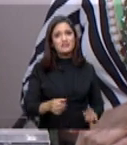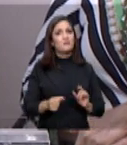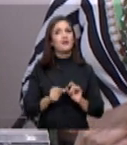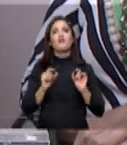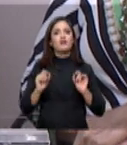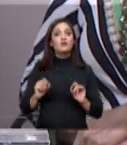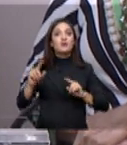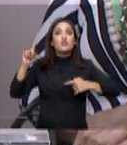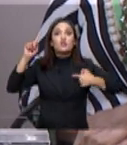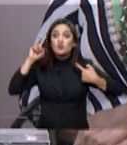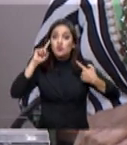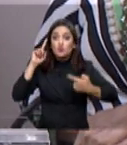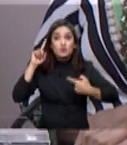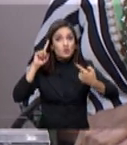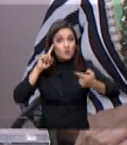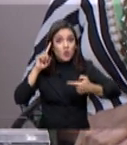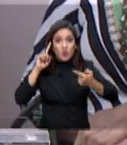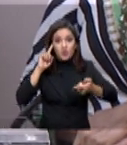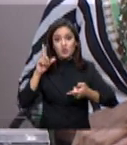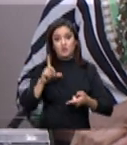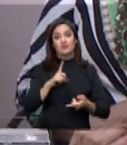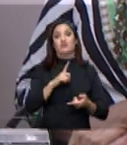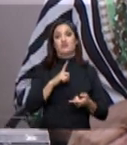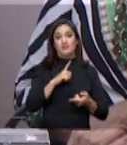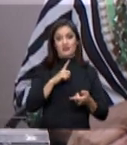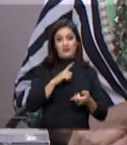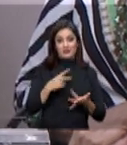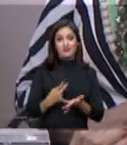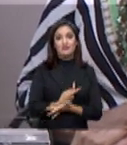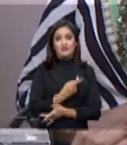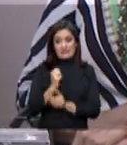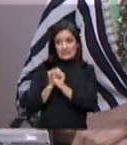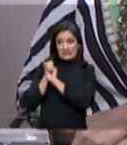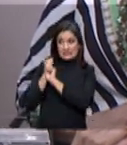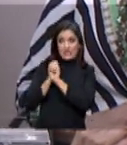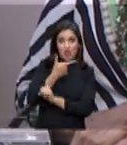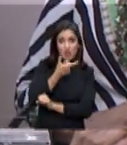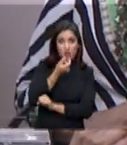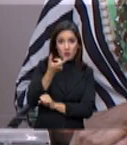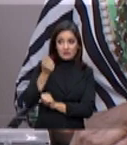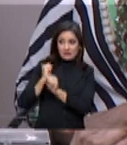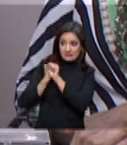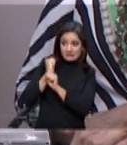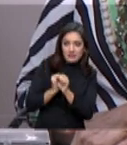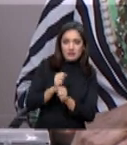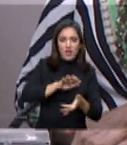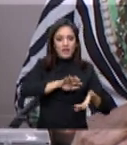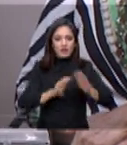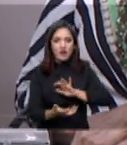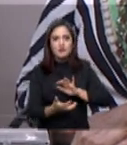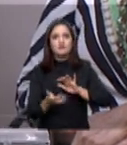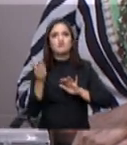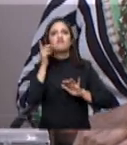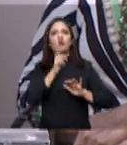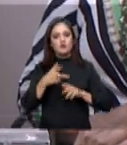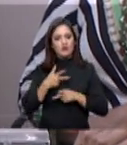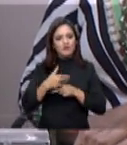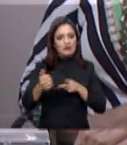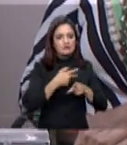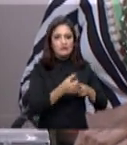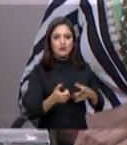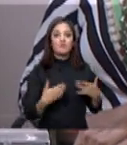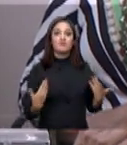seu cotidiano nesses 200 anos, que é enfrentar crises. Então, o que é esse